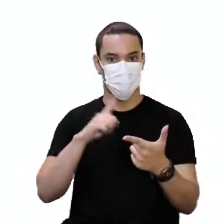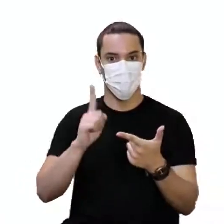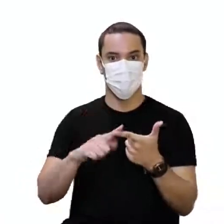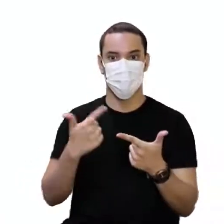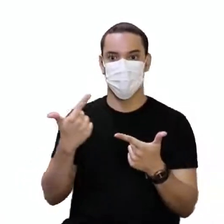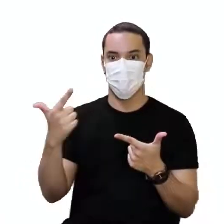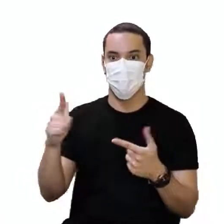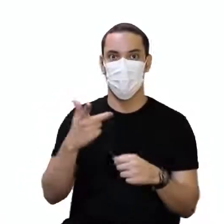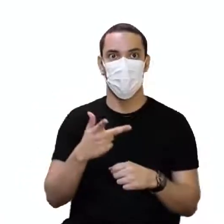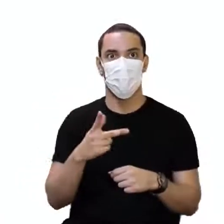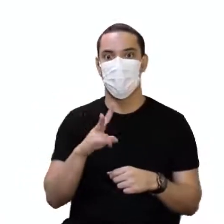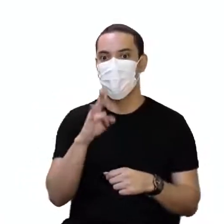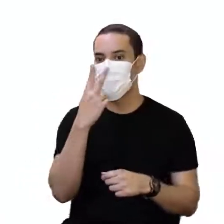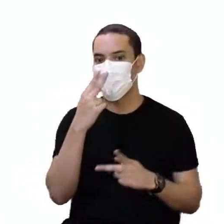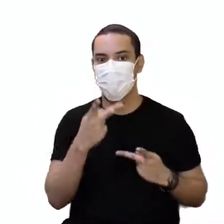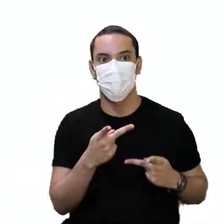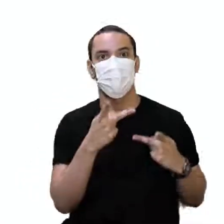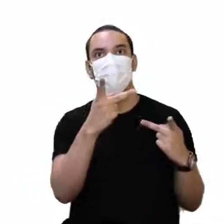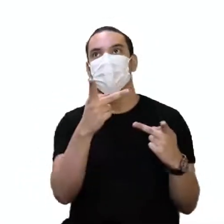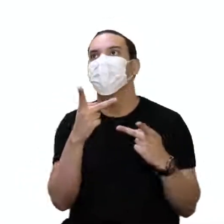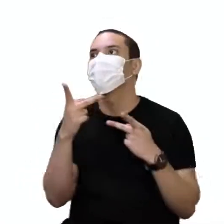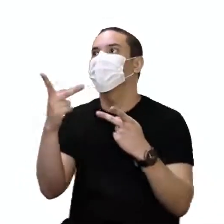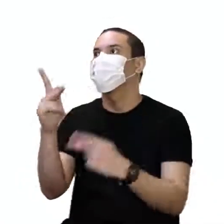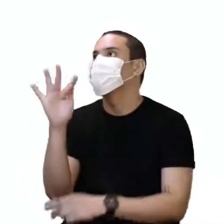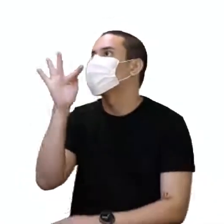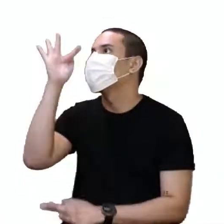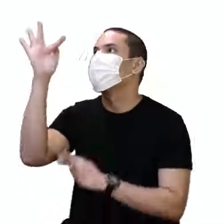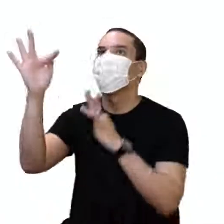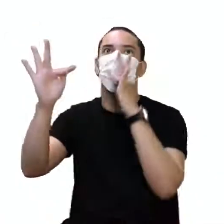fica visitando, né, as plantas